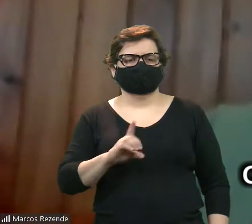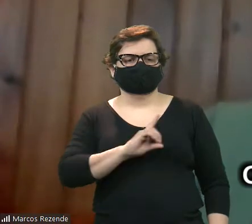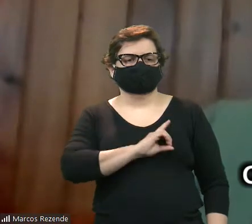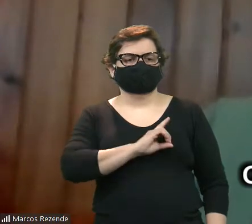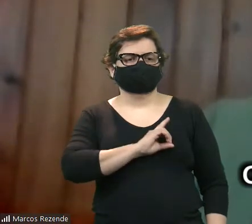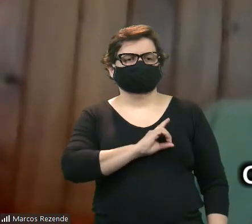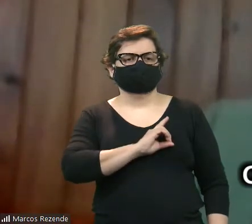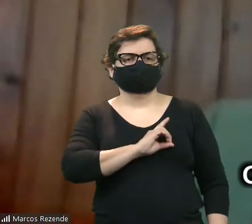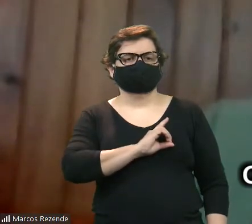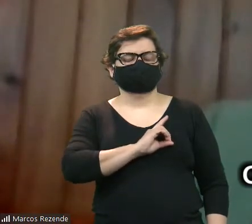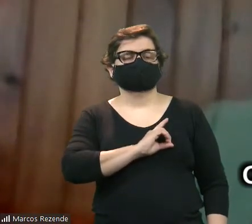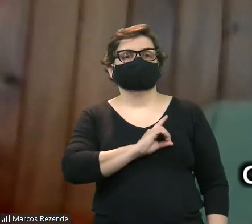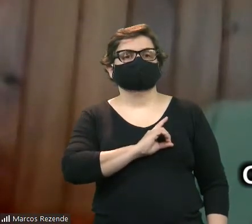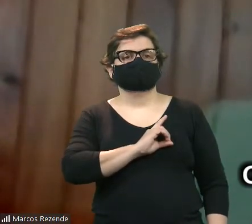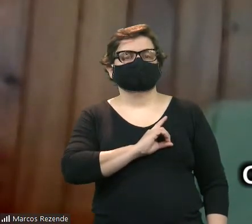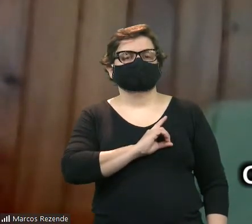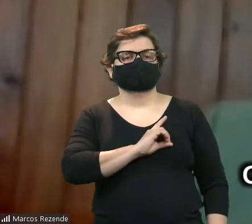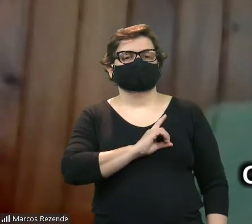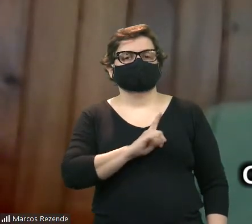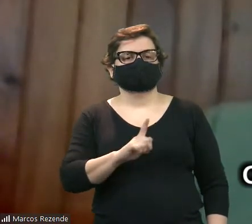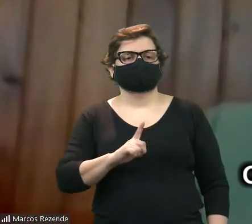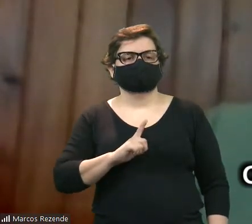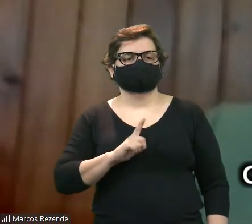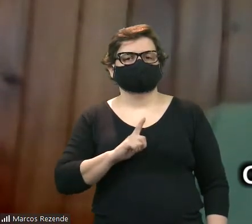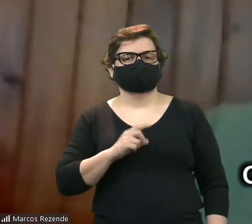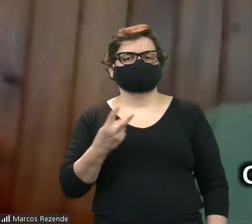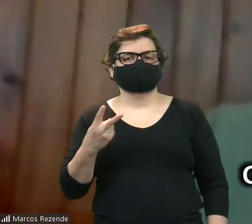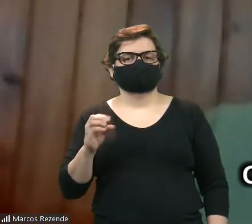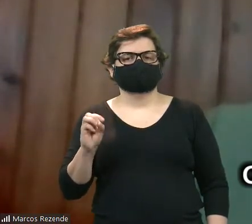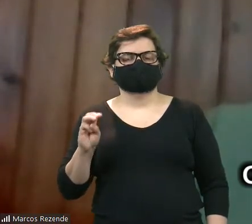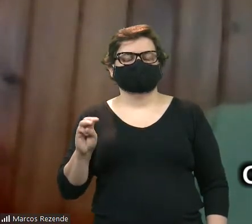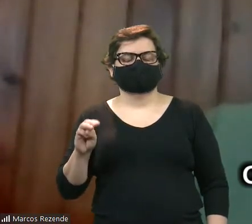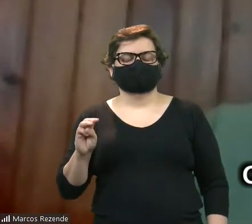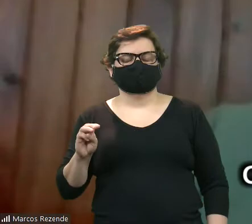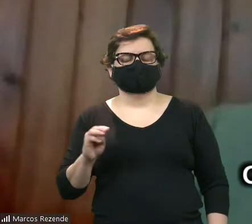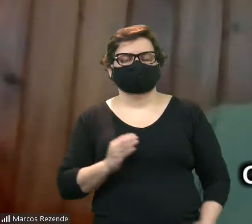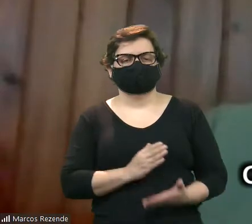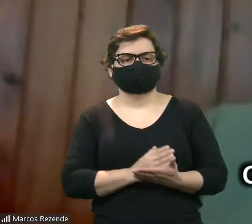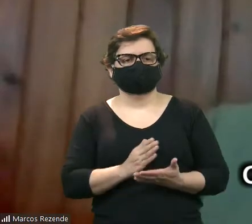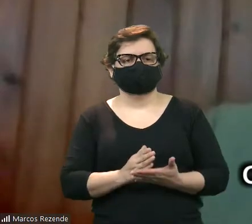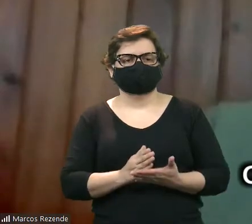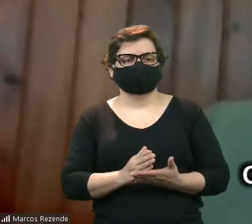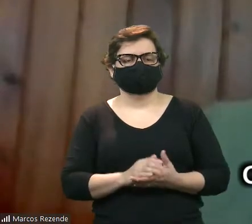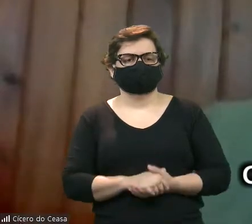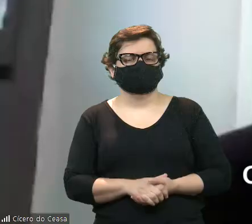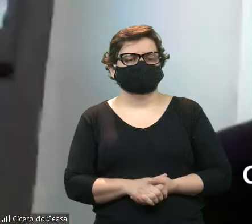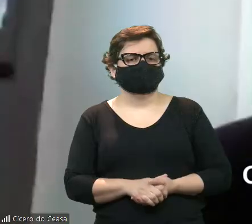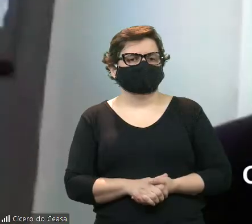Damasceno, e dispõe, vereador Cícero, de 20 minutos. Depois,